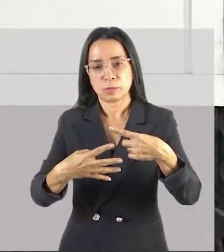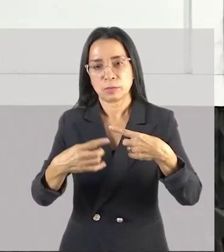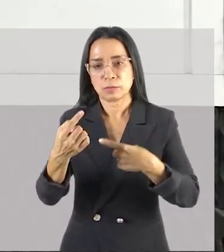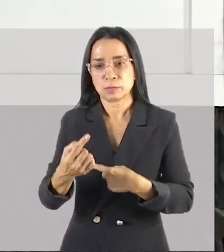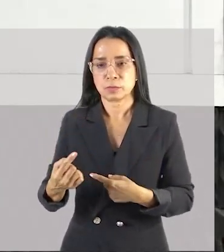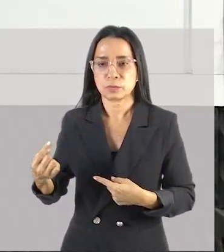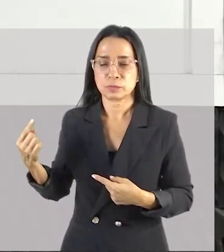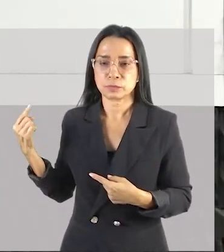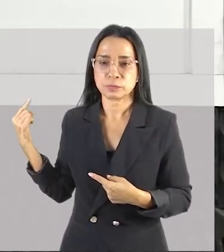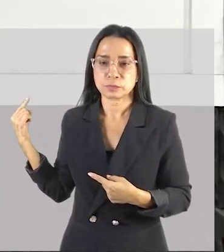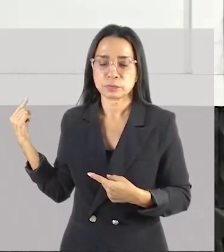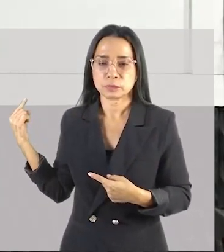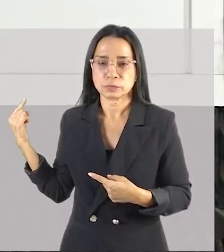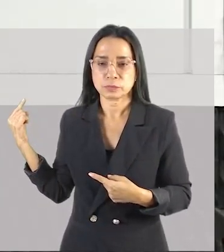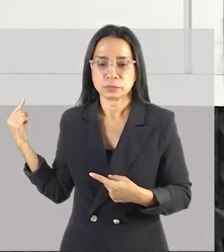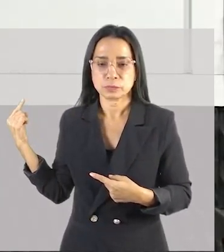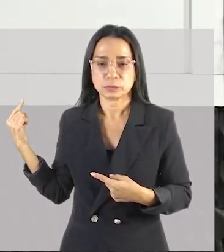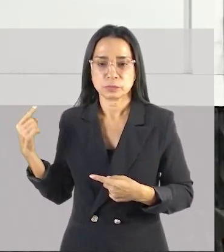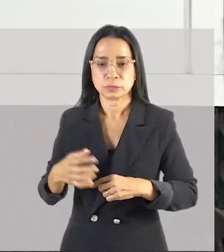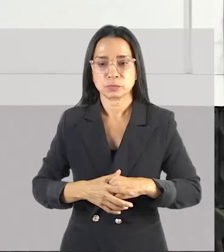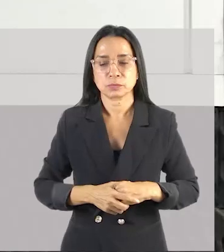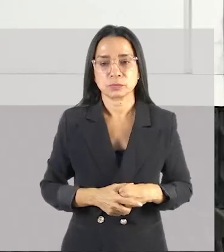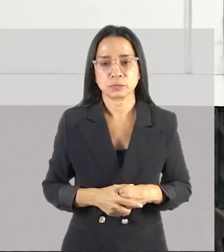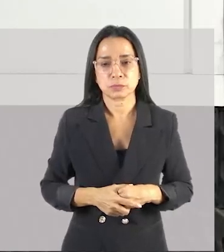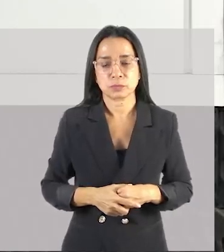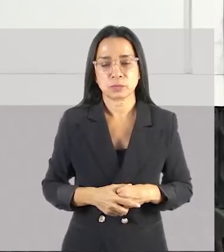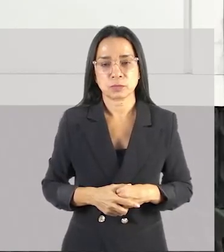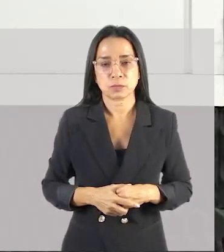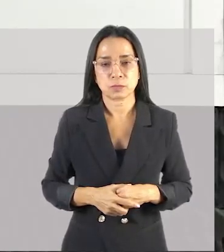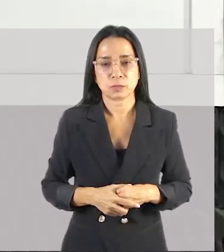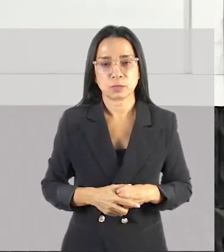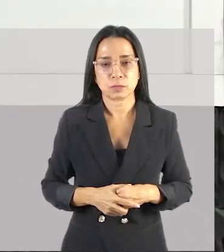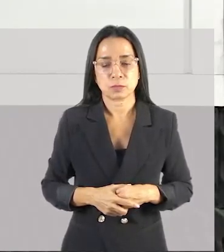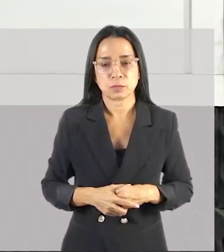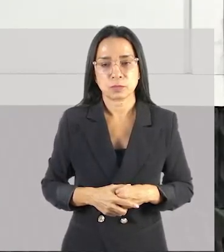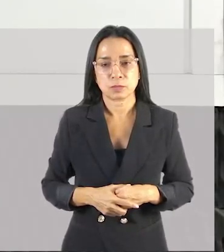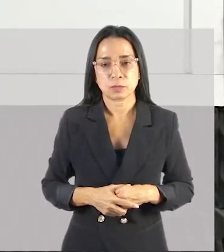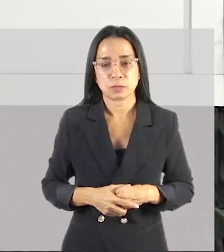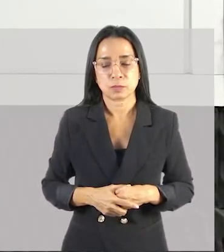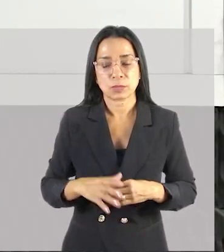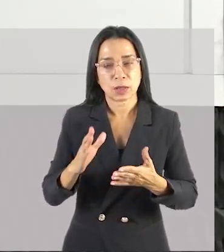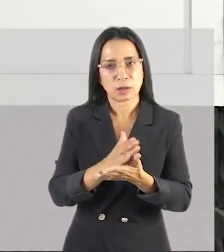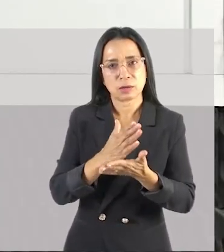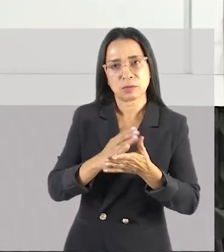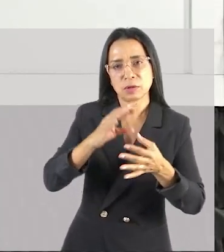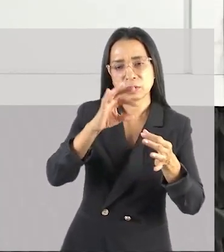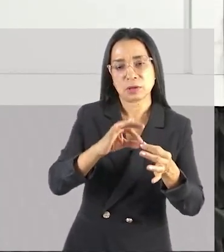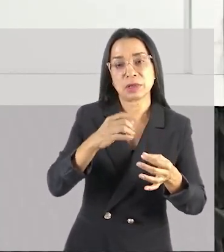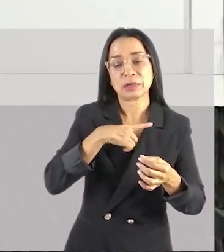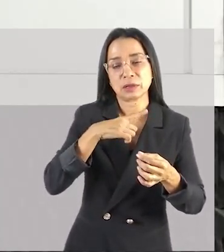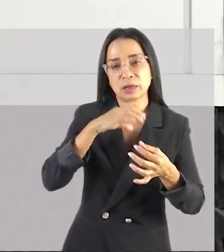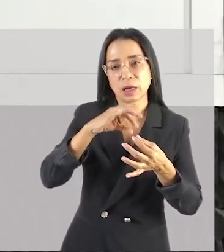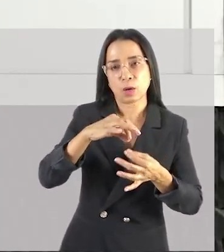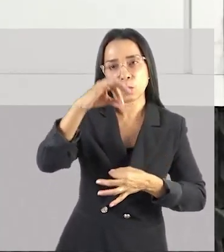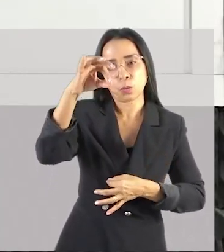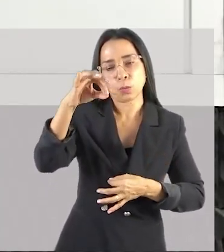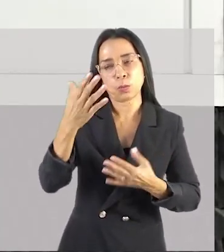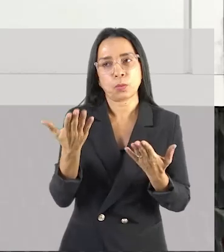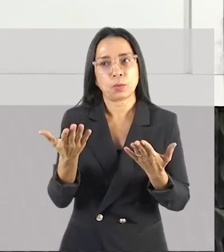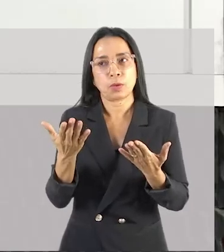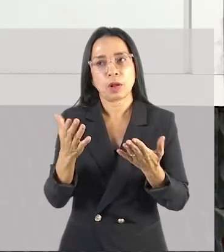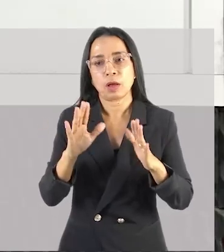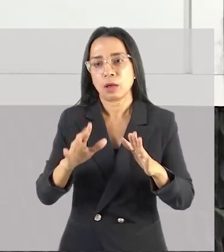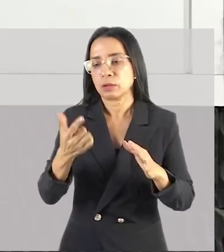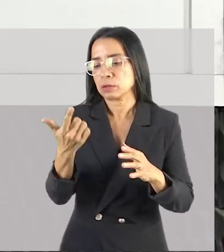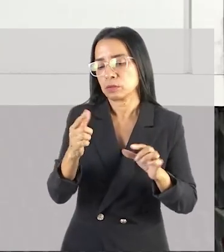altura também, que às vezes ele dá altura e não dá o lado, como foi a questão anterior, a questão se torna mais difícil, mas aqui está tranquilo.